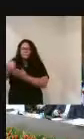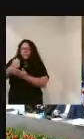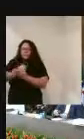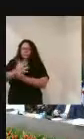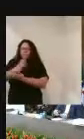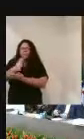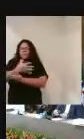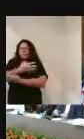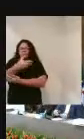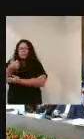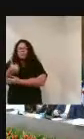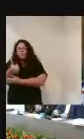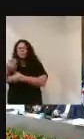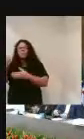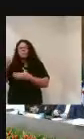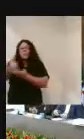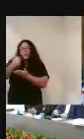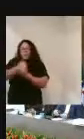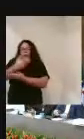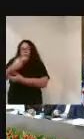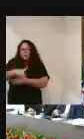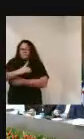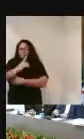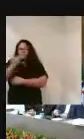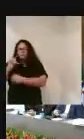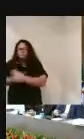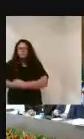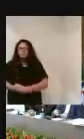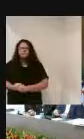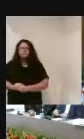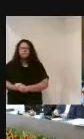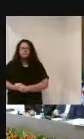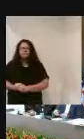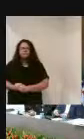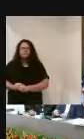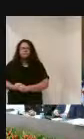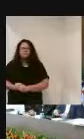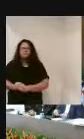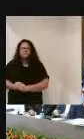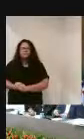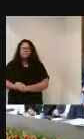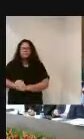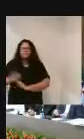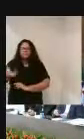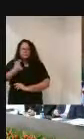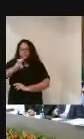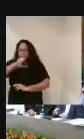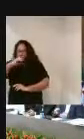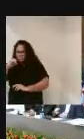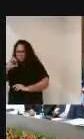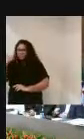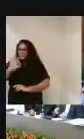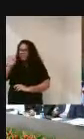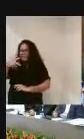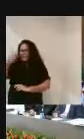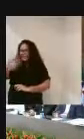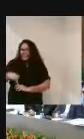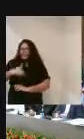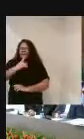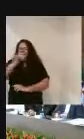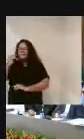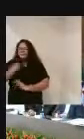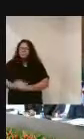DF. A gente já ocupa metade do Distrito Federal, são 16 cidades com coleta seletiva, e dessas 16, 12